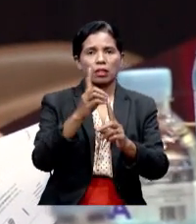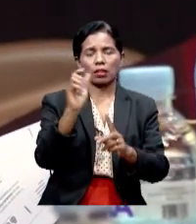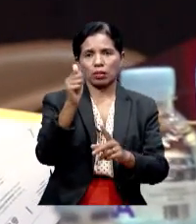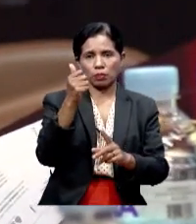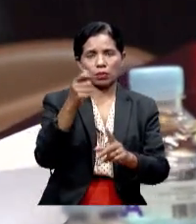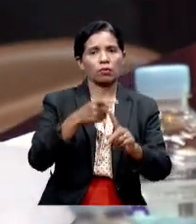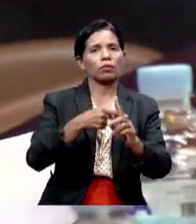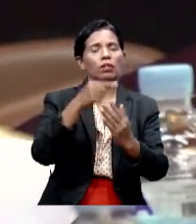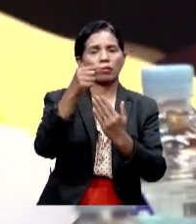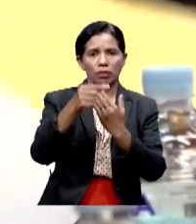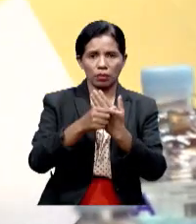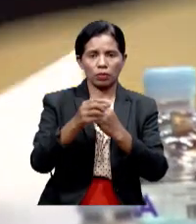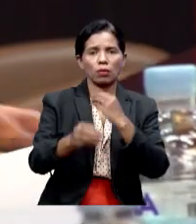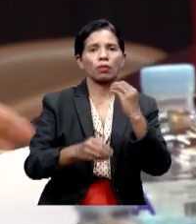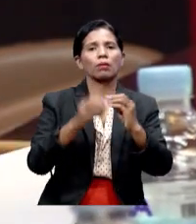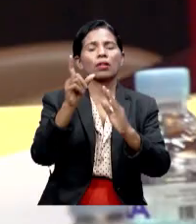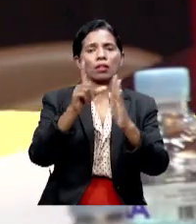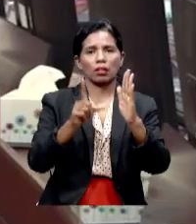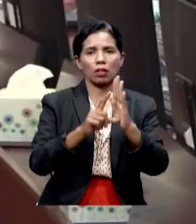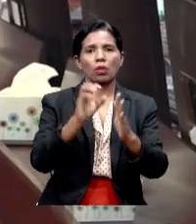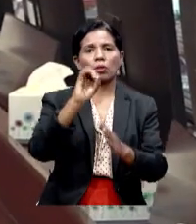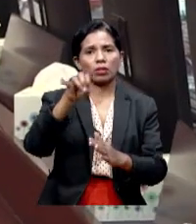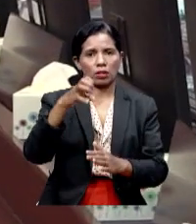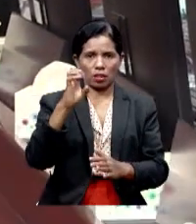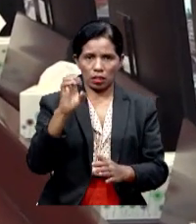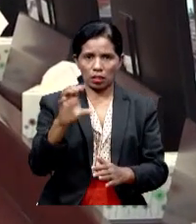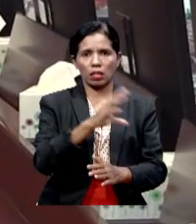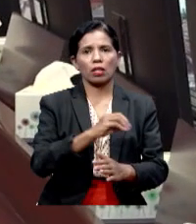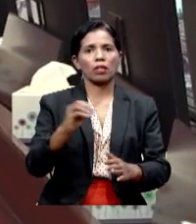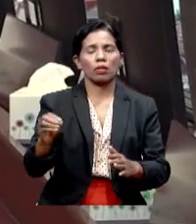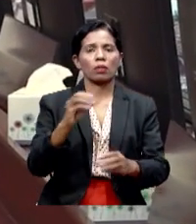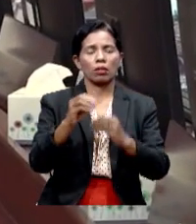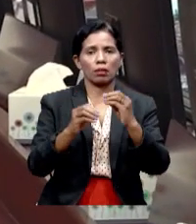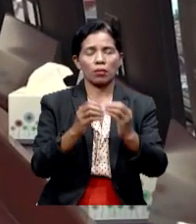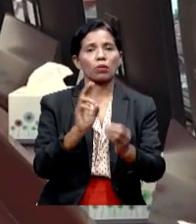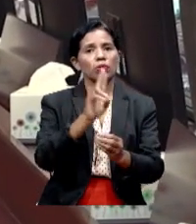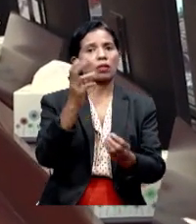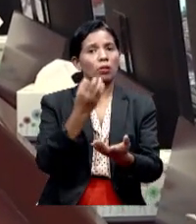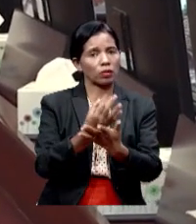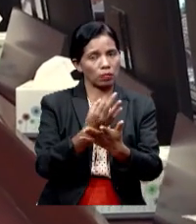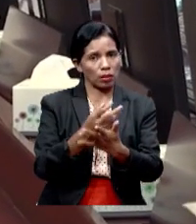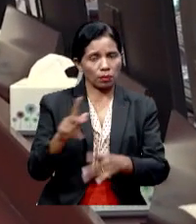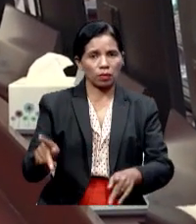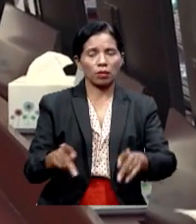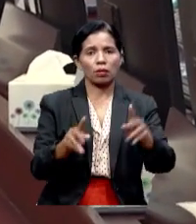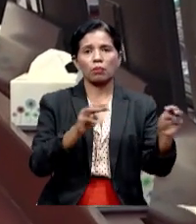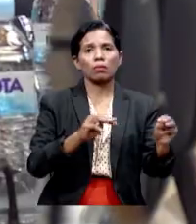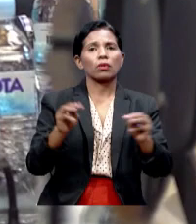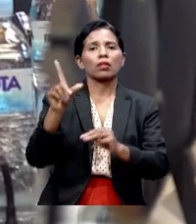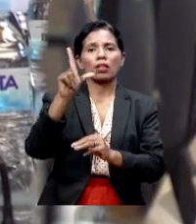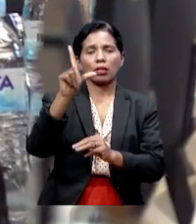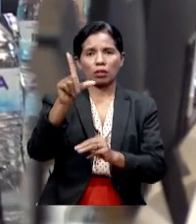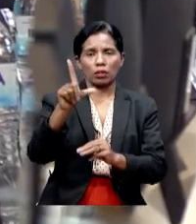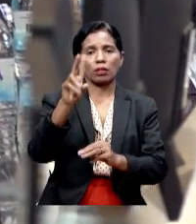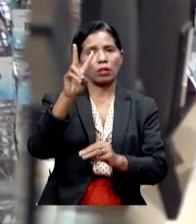Fevereiro, com o enquadramento do orçamento geral do Estado, no gestão financeira pública, no alteração da Rua, Lei número